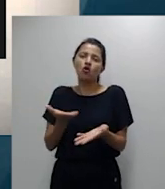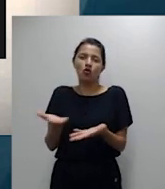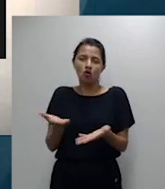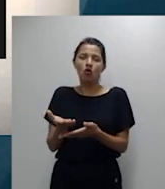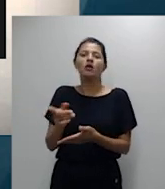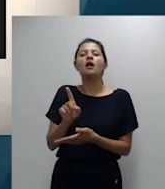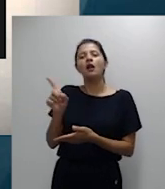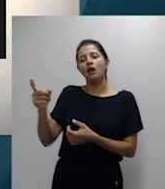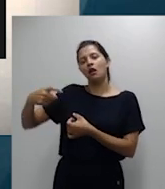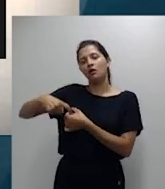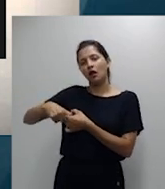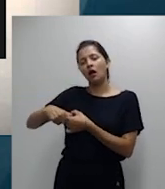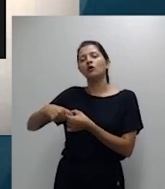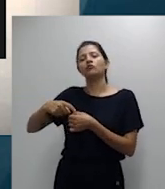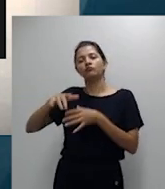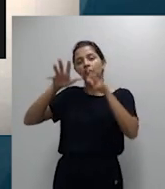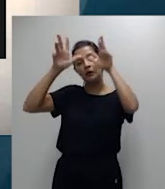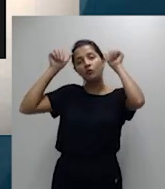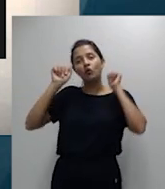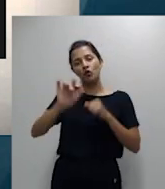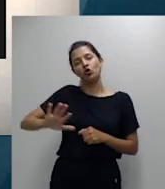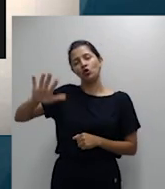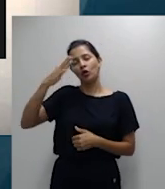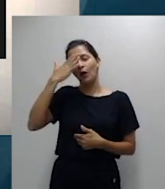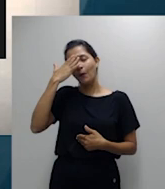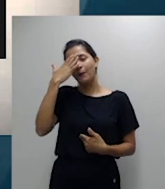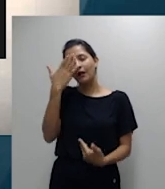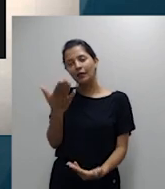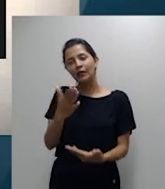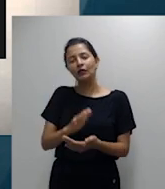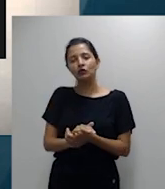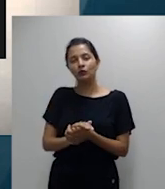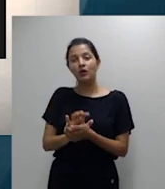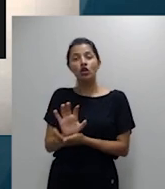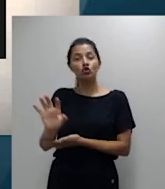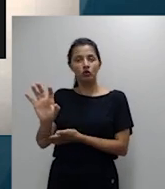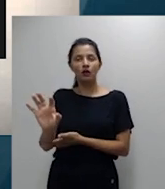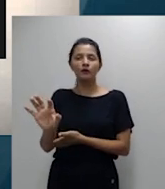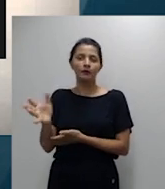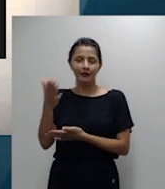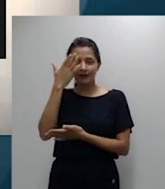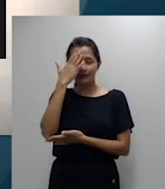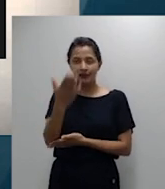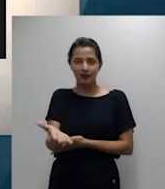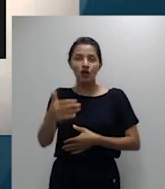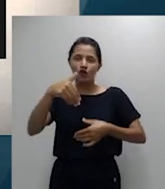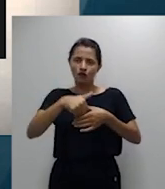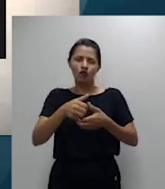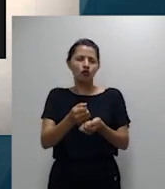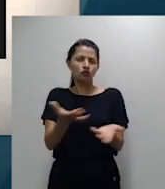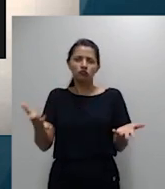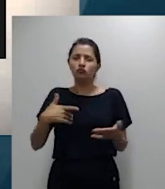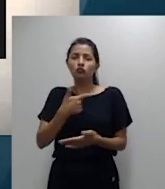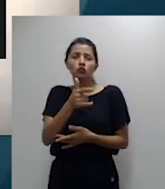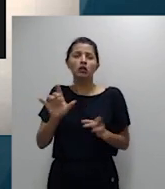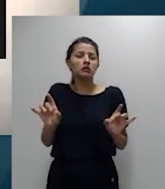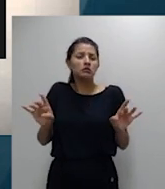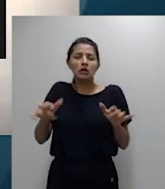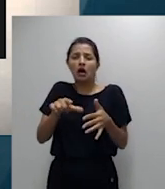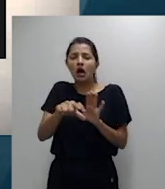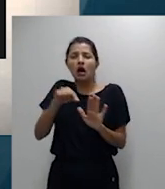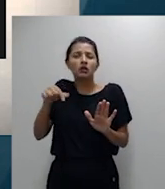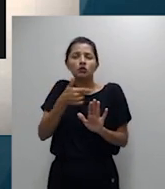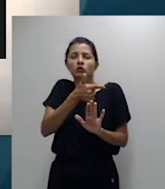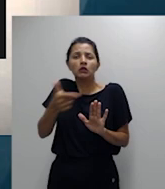no tribunal regional agradeço a oportunidade e qual a proposta do voto que foi disponibilizado eu vejo que não alistado Todos de acordo